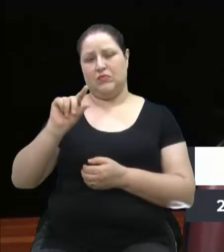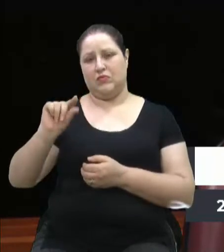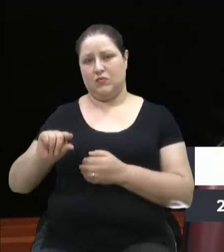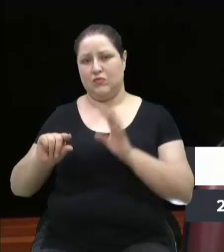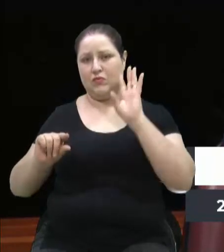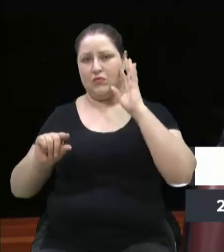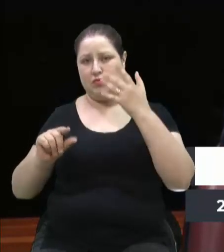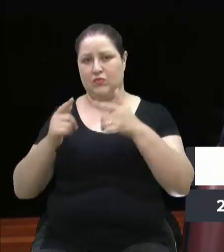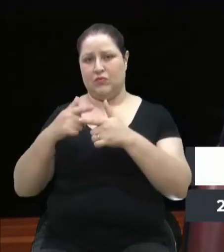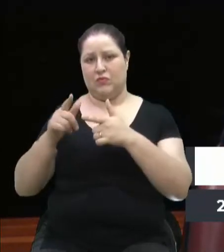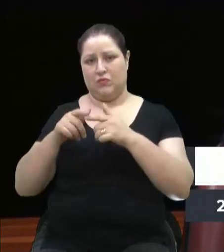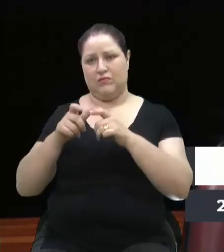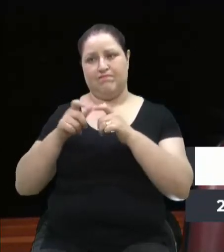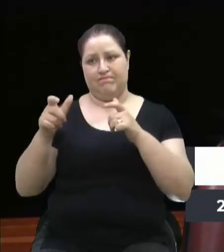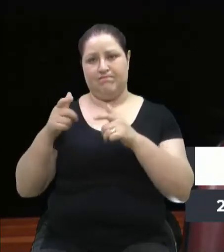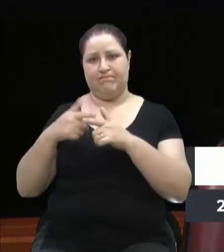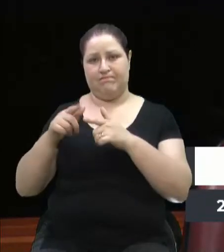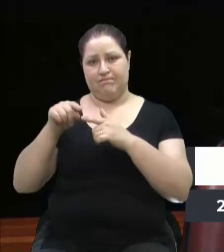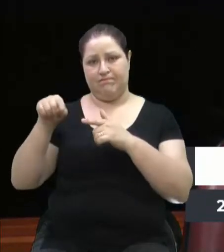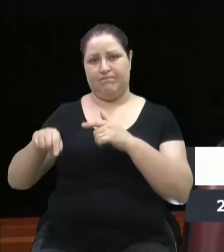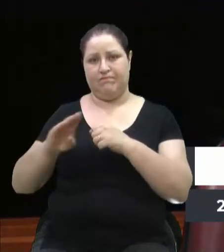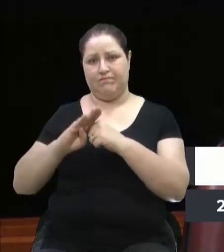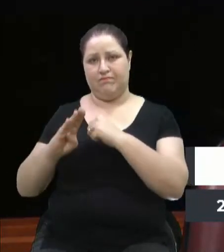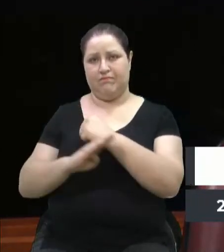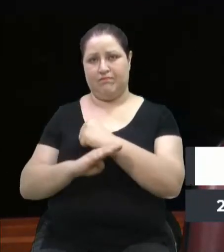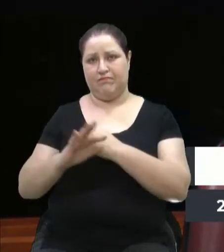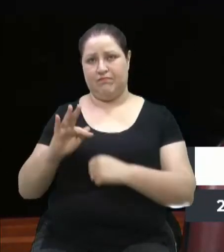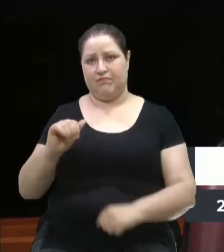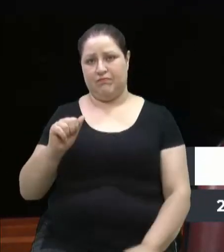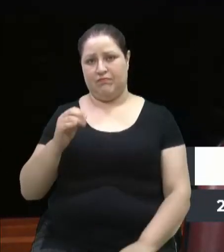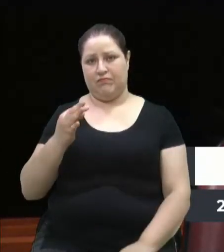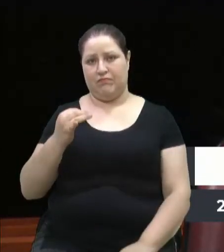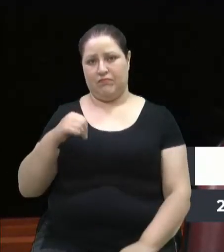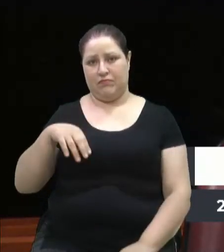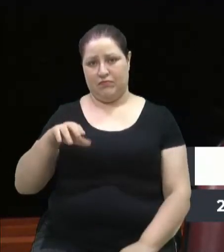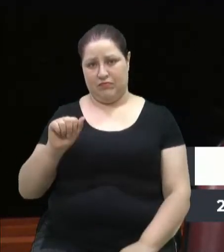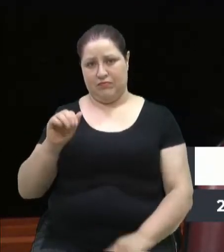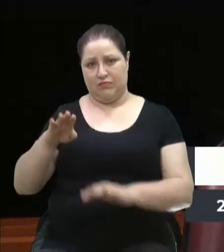resolvia grande parte do problema do Fátima Baixo, nem que fosse por algumas remoções.